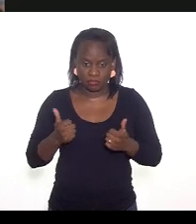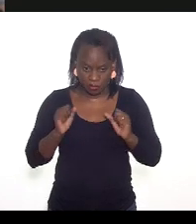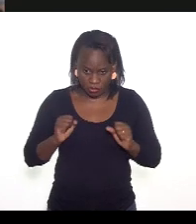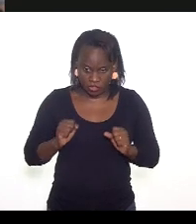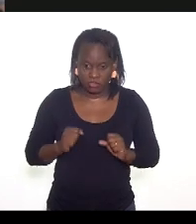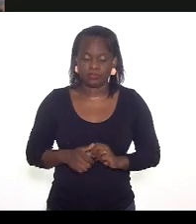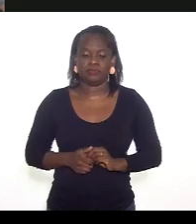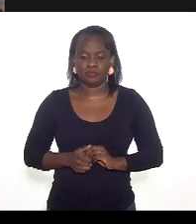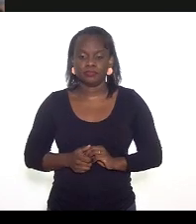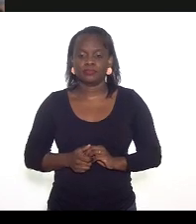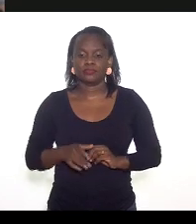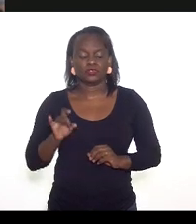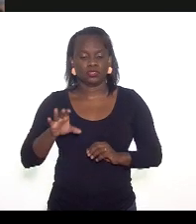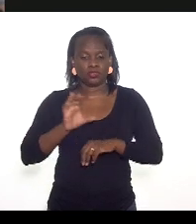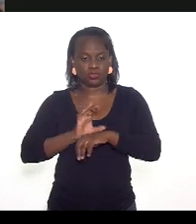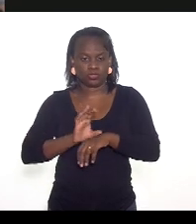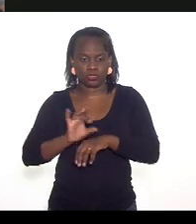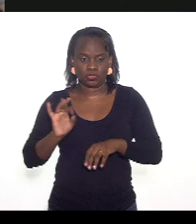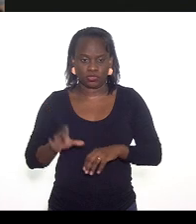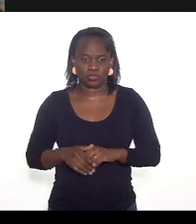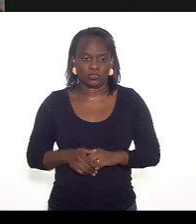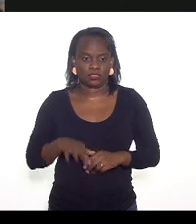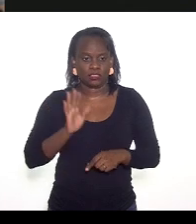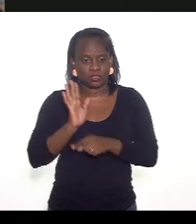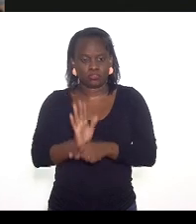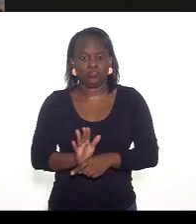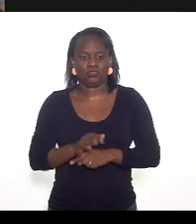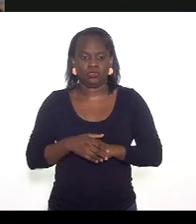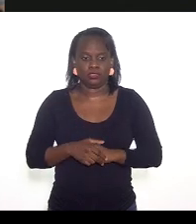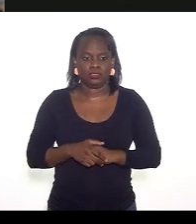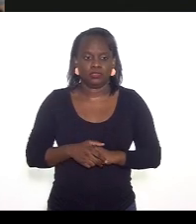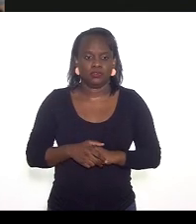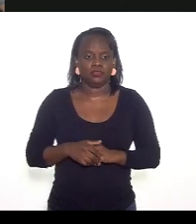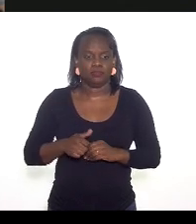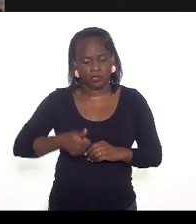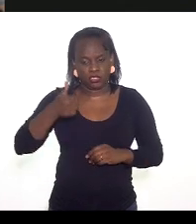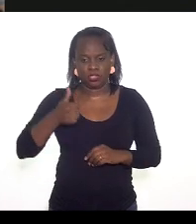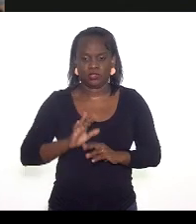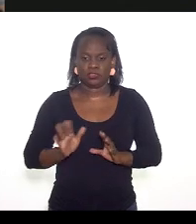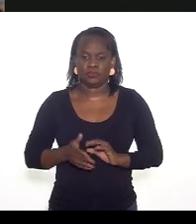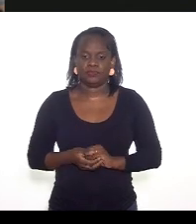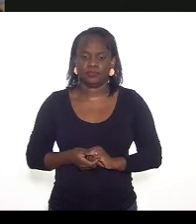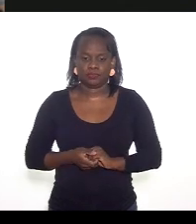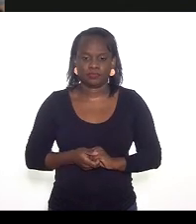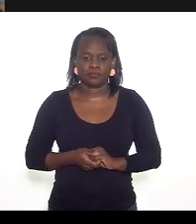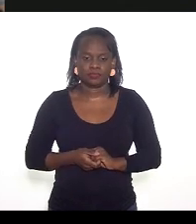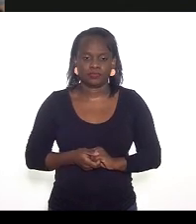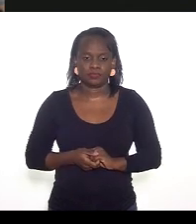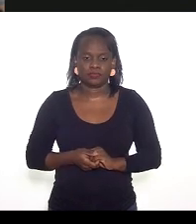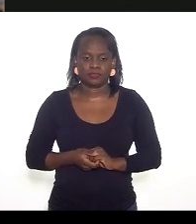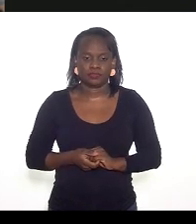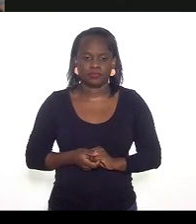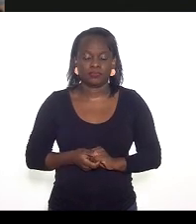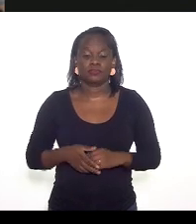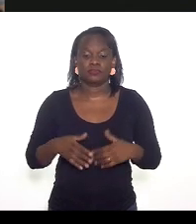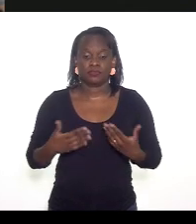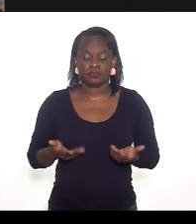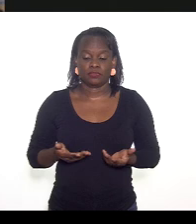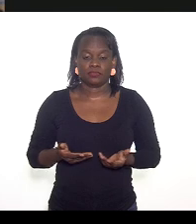ser? Só constitucionalidade. A ajuda. A constitucionalidade pura é melhor.